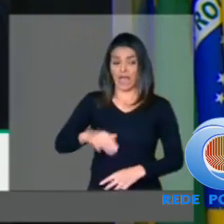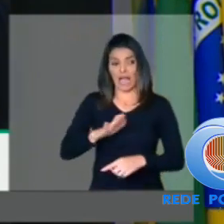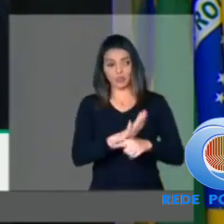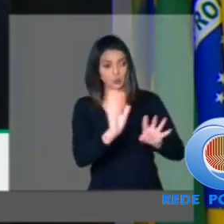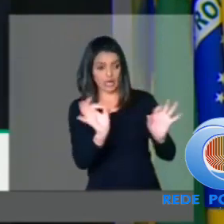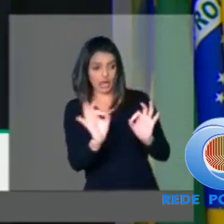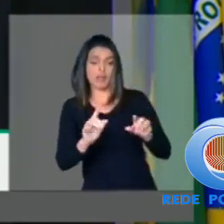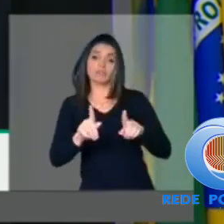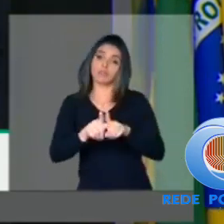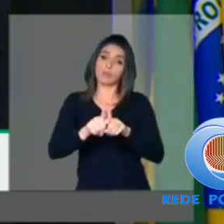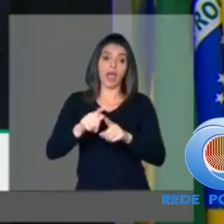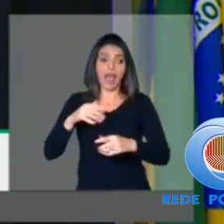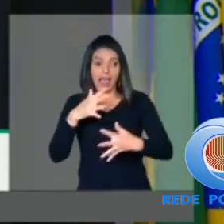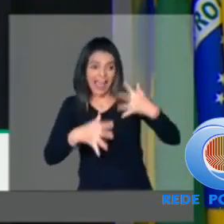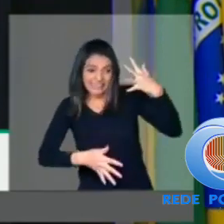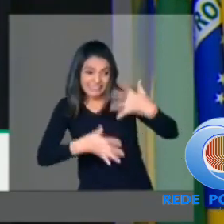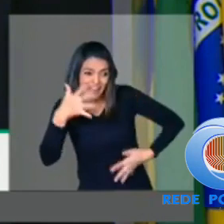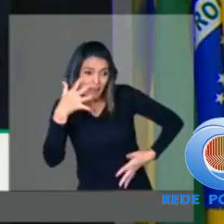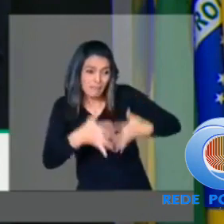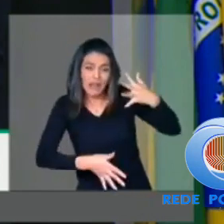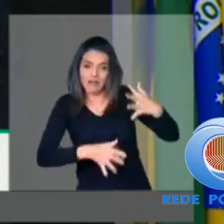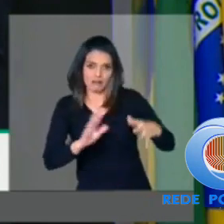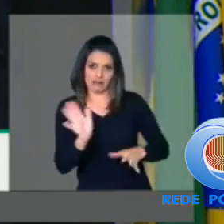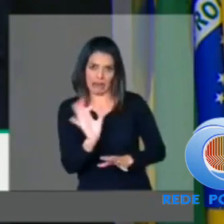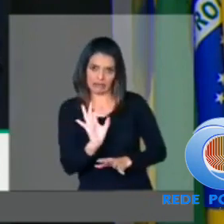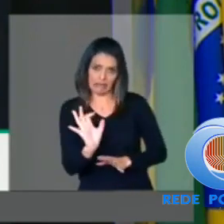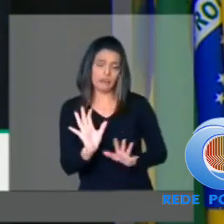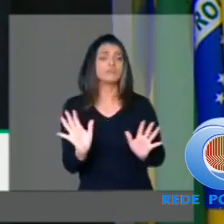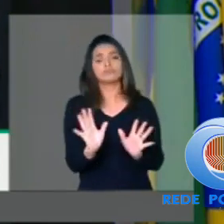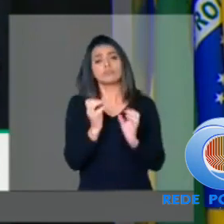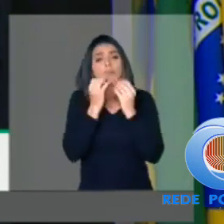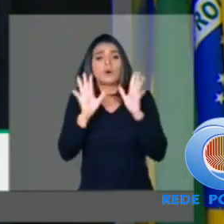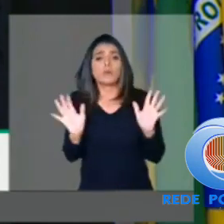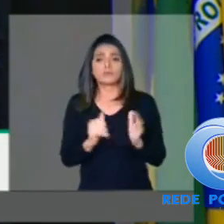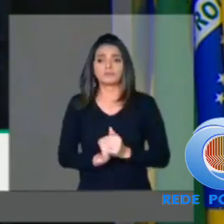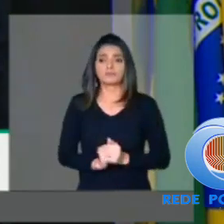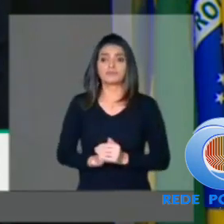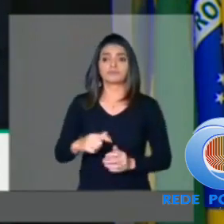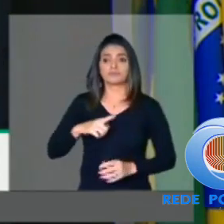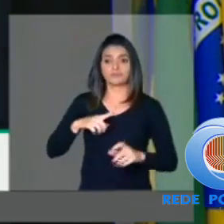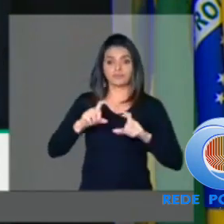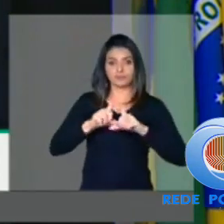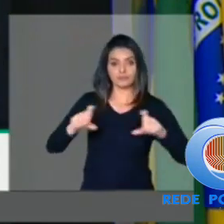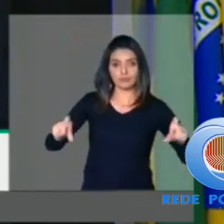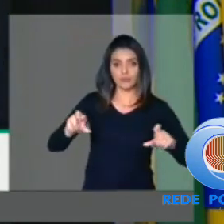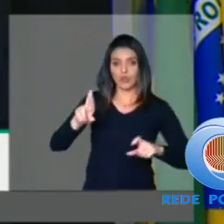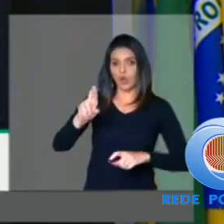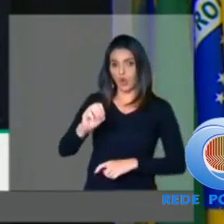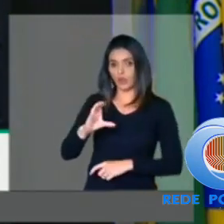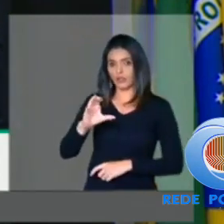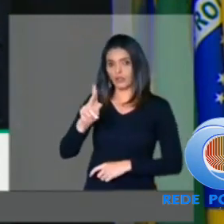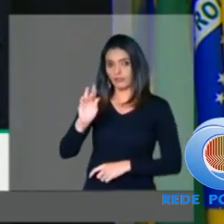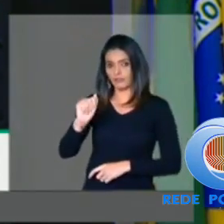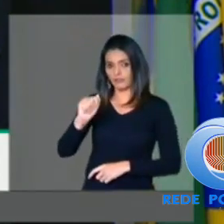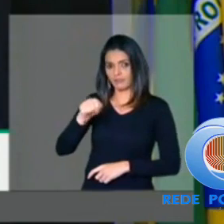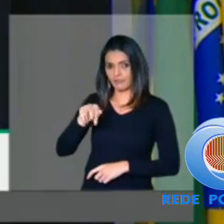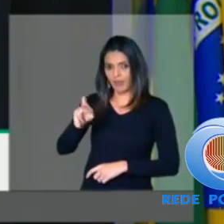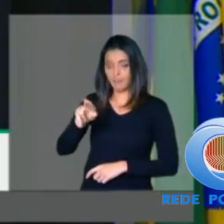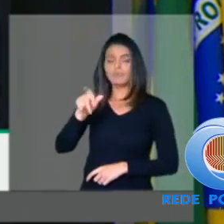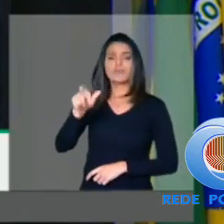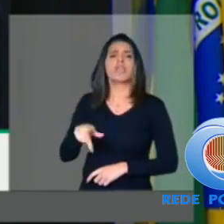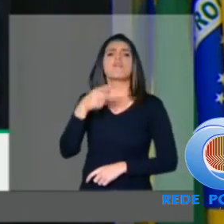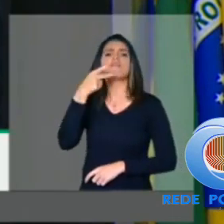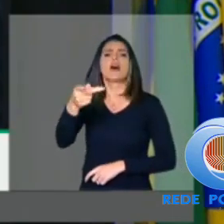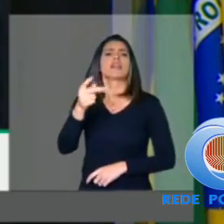arrecadação, do emprego, é o Estado. Tem uma frase de Rothbard que ele diz o seguinte: que